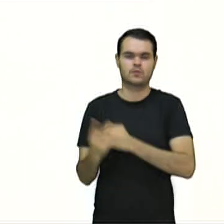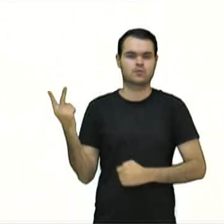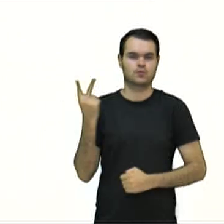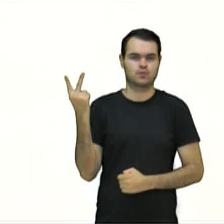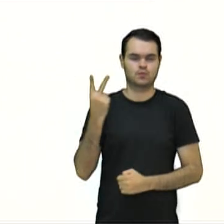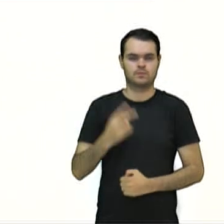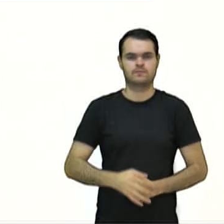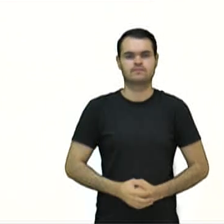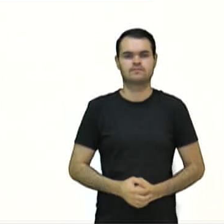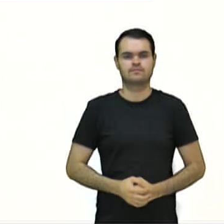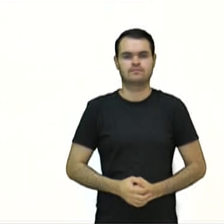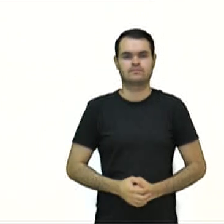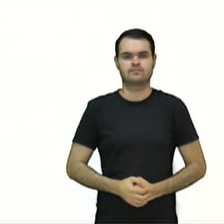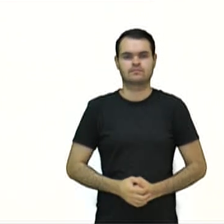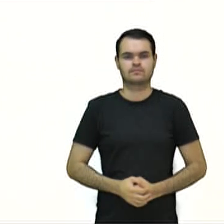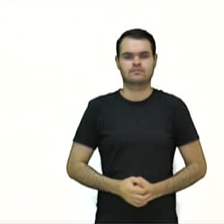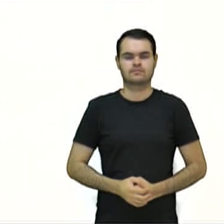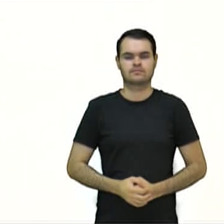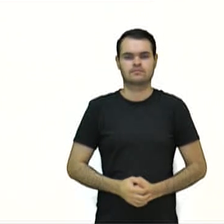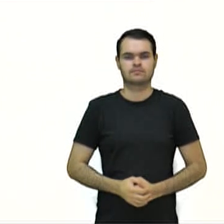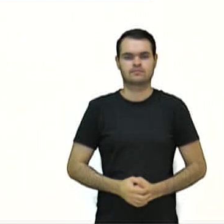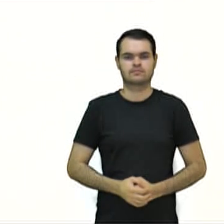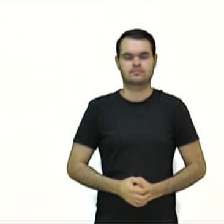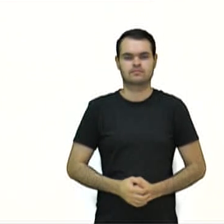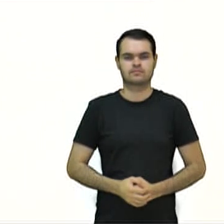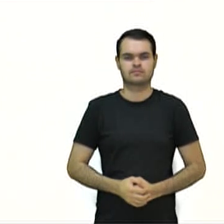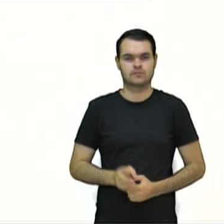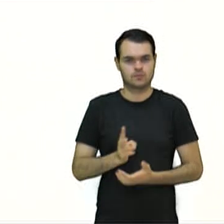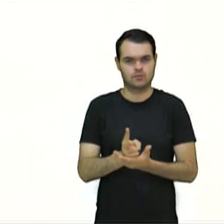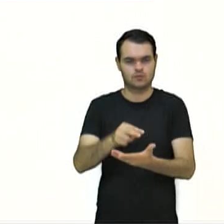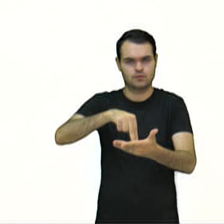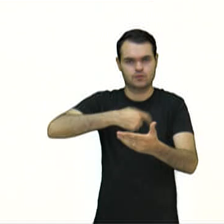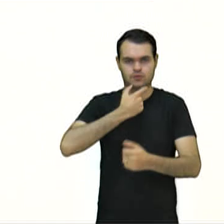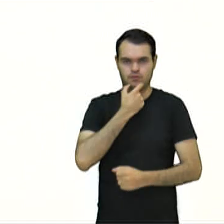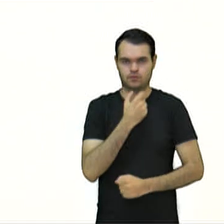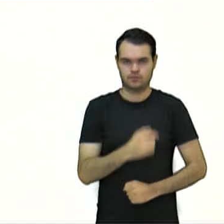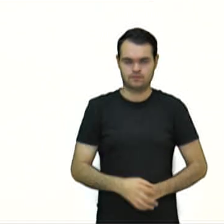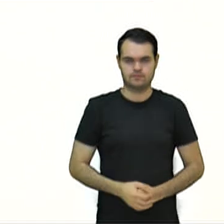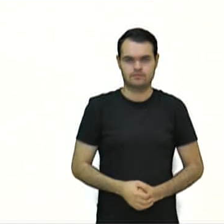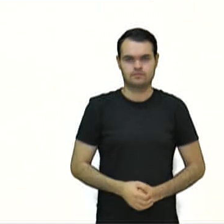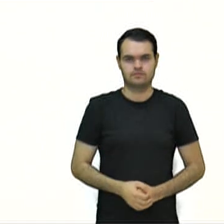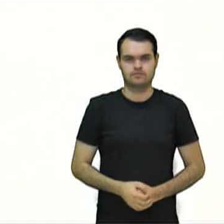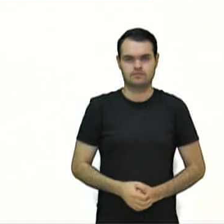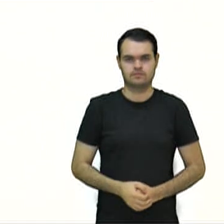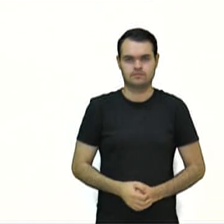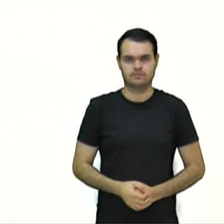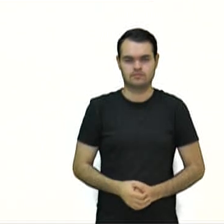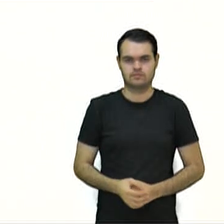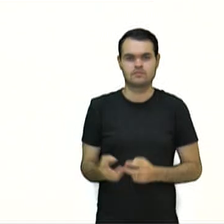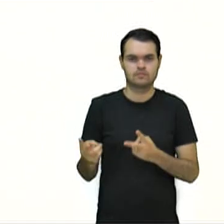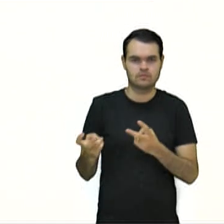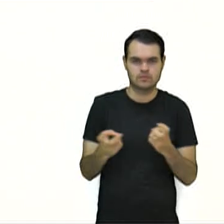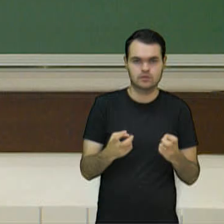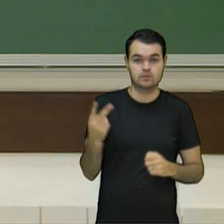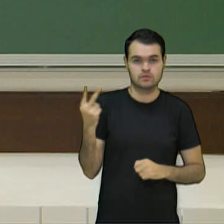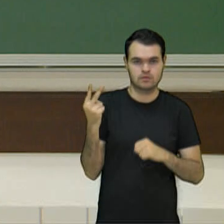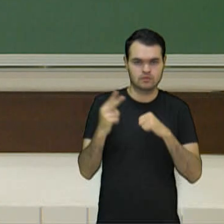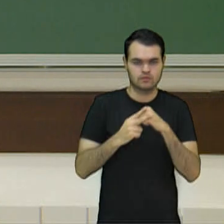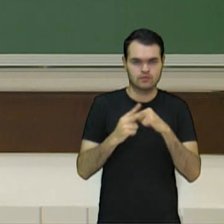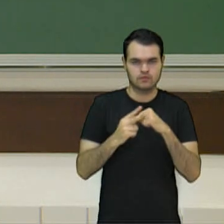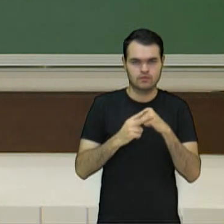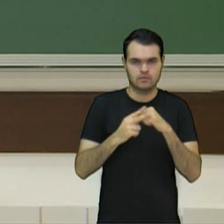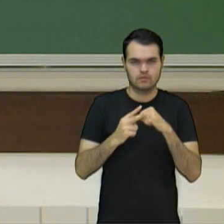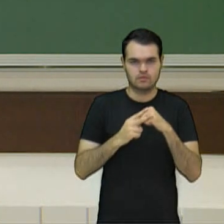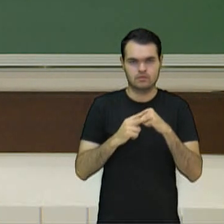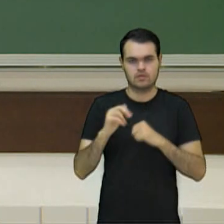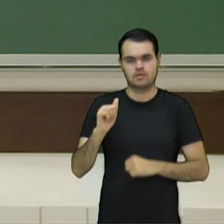sing. Continuando, and I asked her for some happy news. Observem que o segundo verbo aqui, asked,